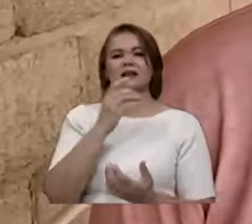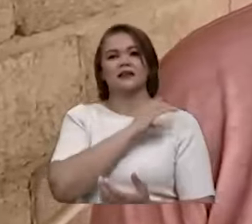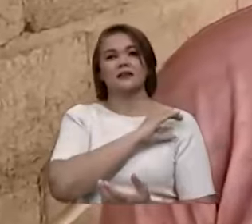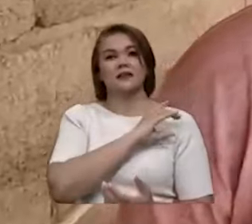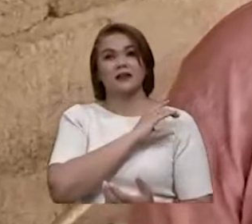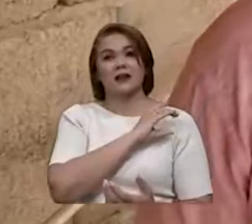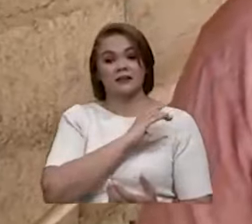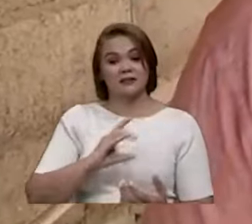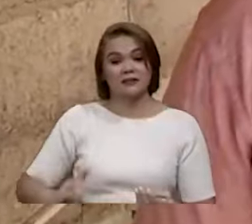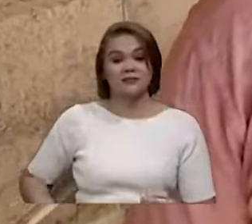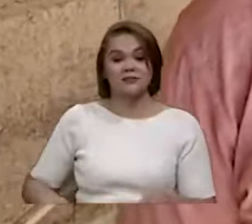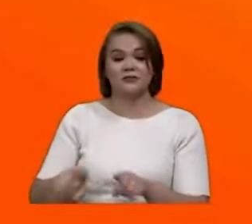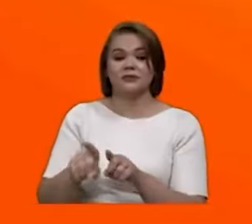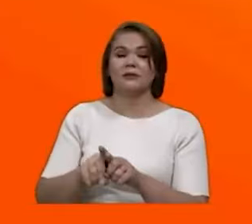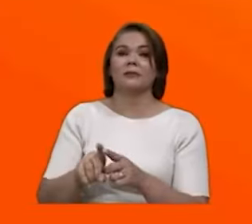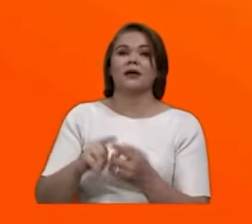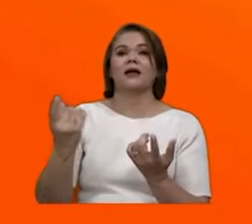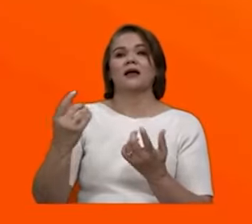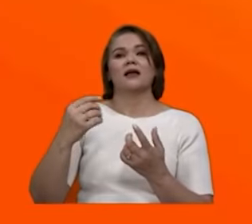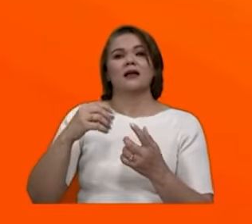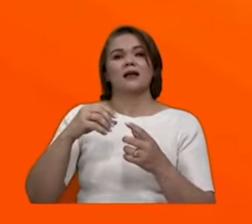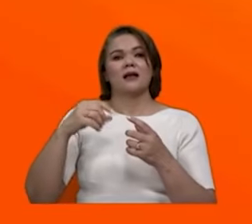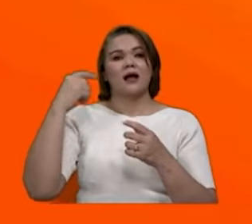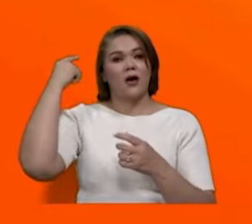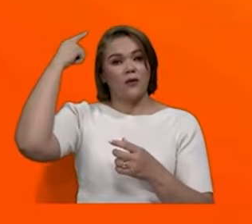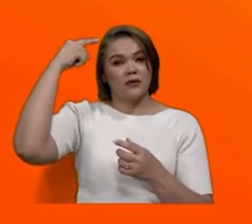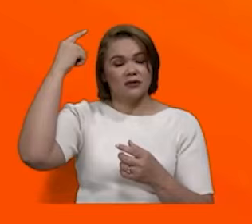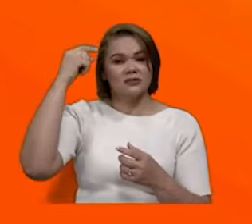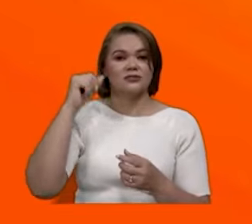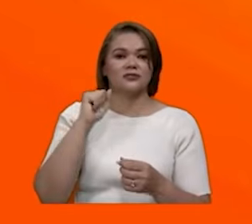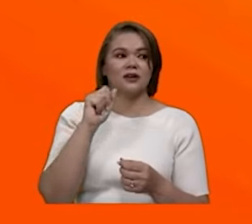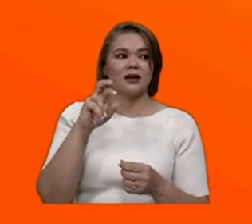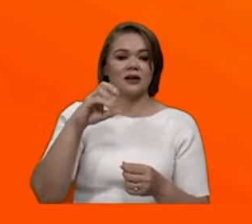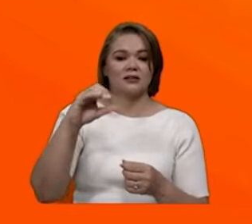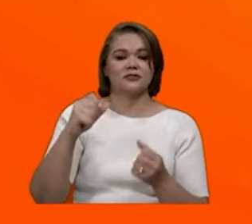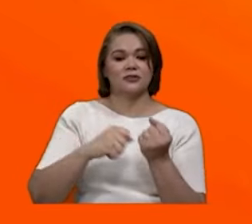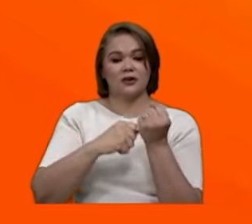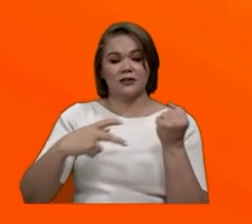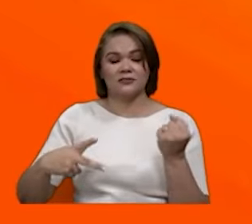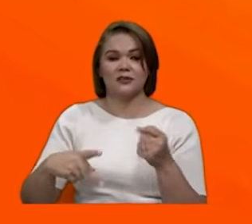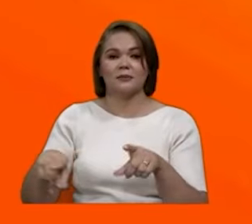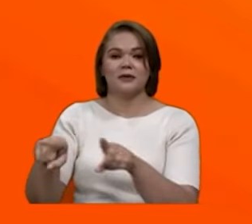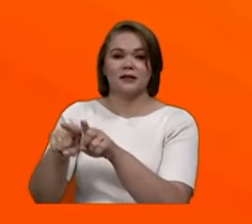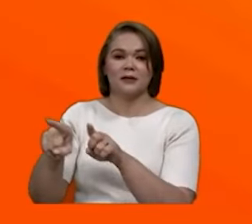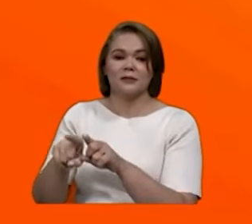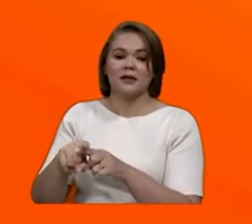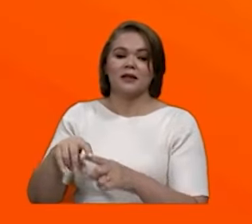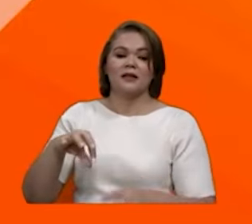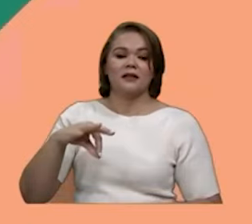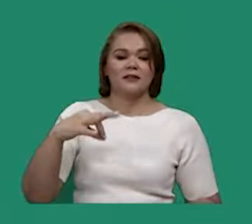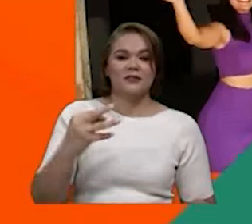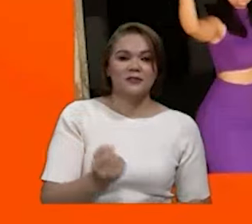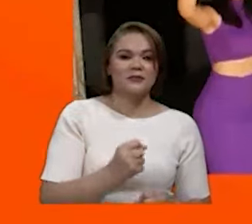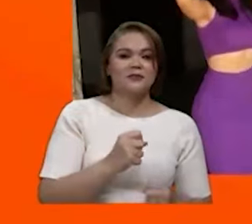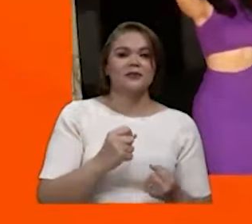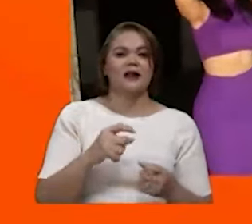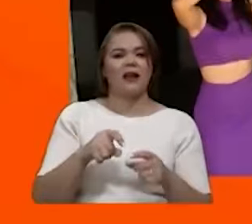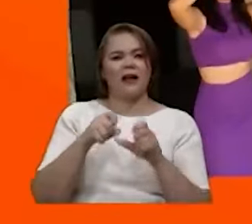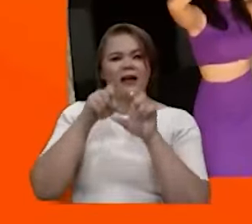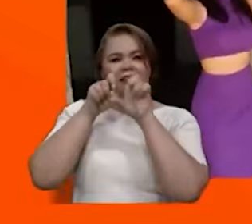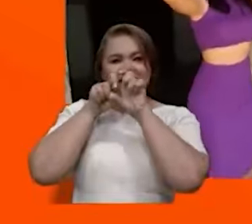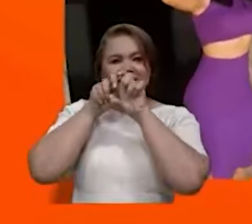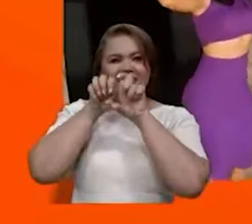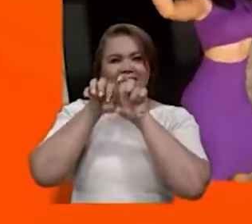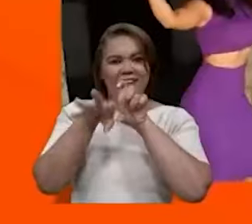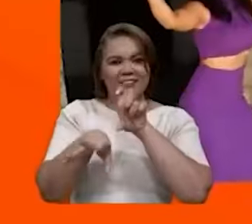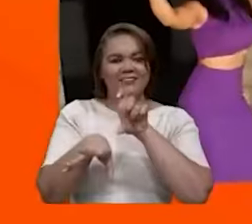Arcanjo. E é o Caju Cap, né? Garantiu na banca da lotérica, que faz parte da Regional Canindé. E você, hein?